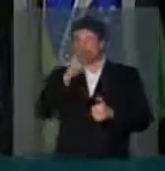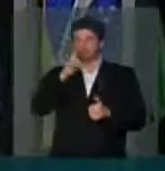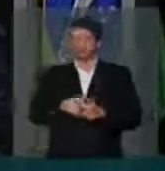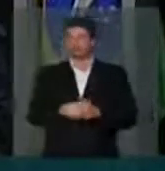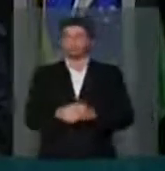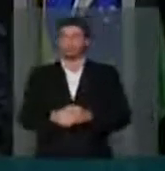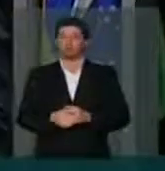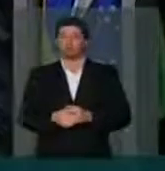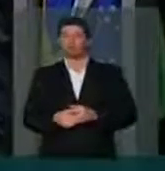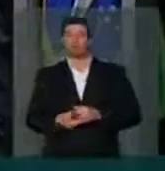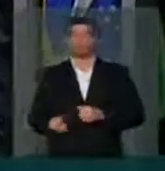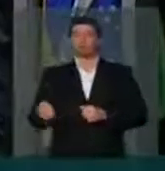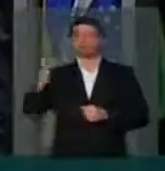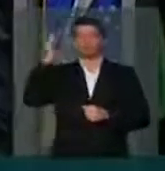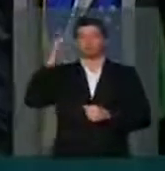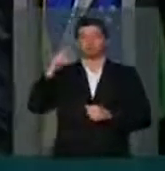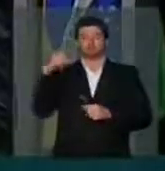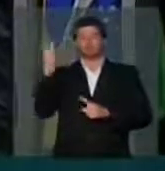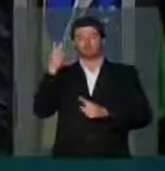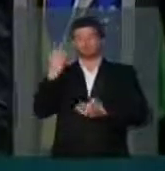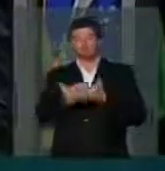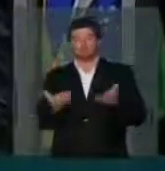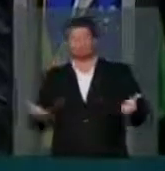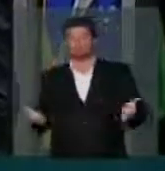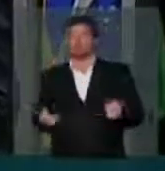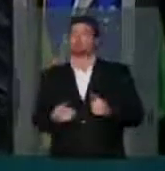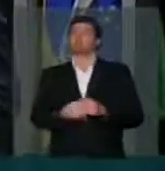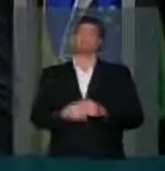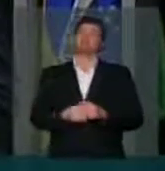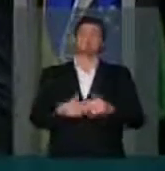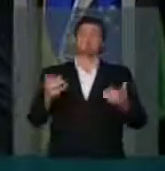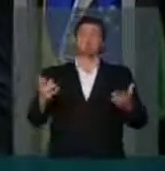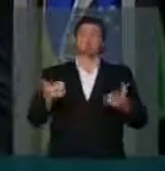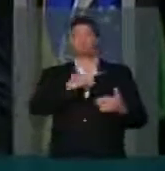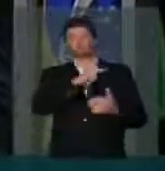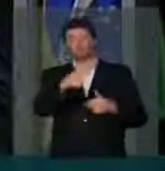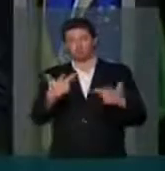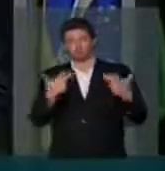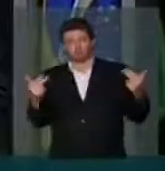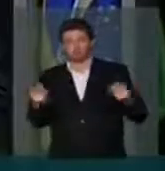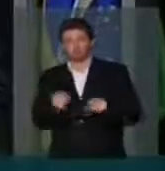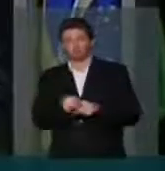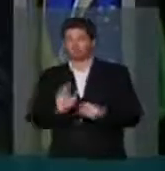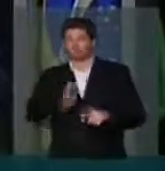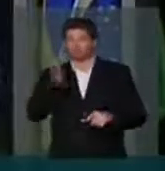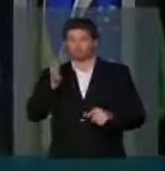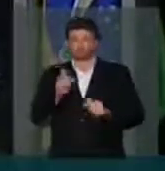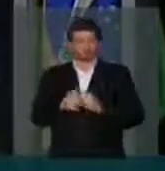a inflação, a desvalorização e outras ações